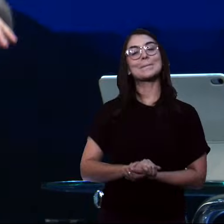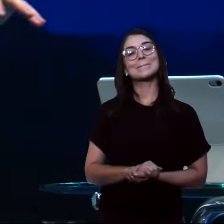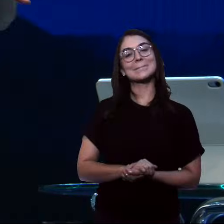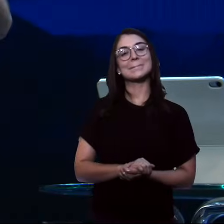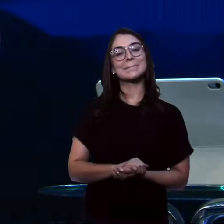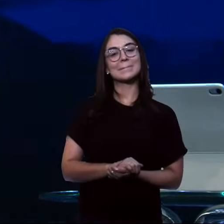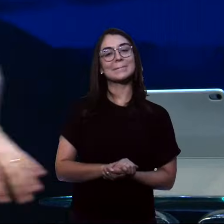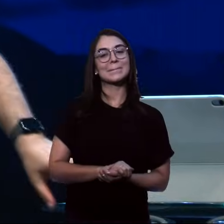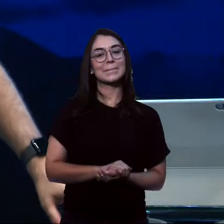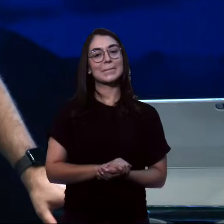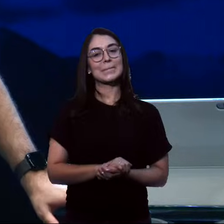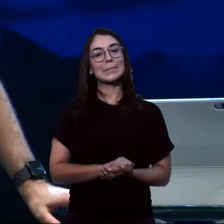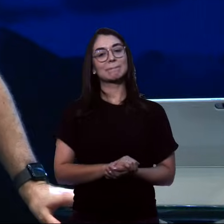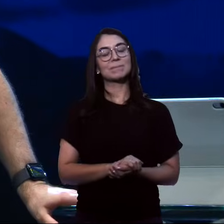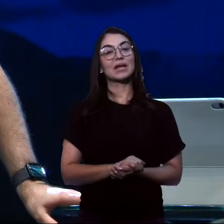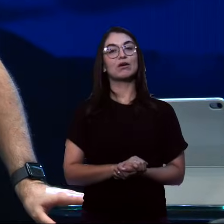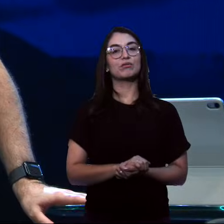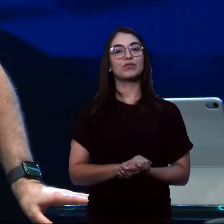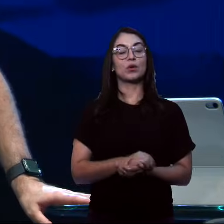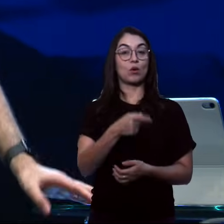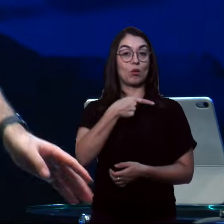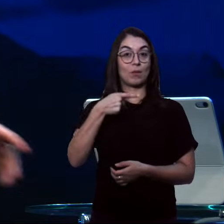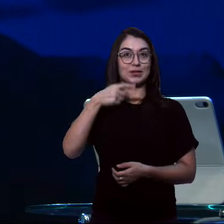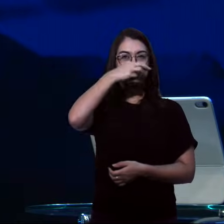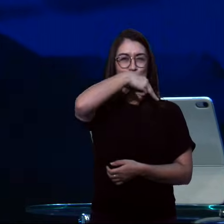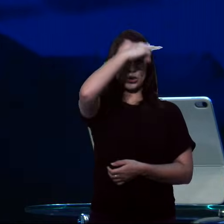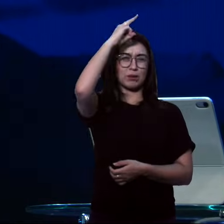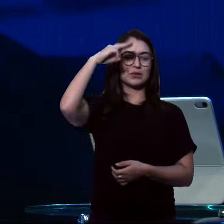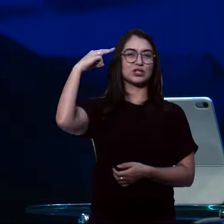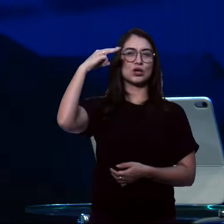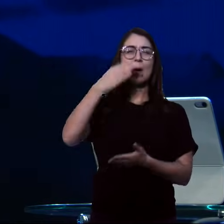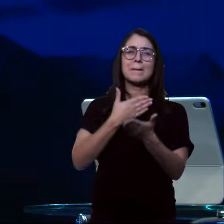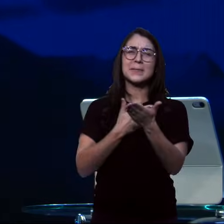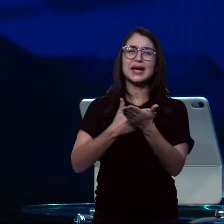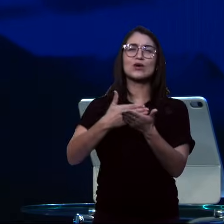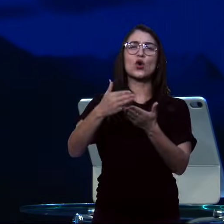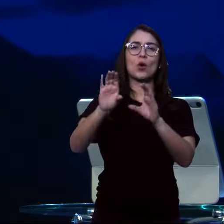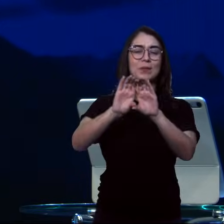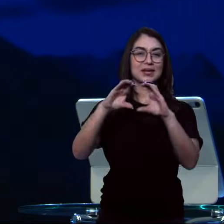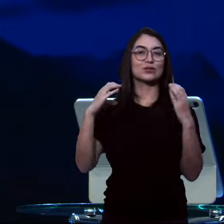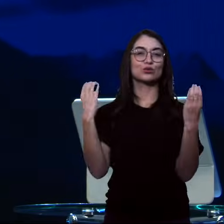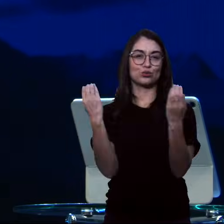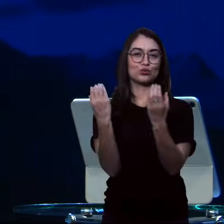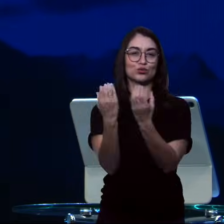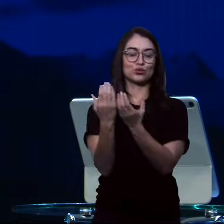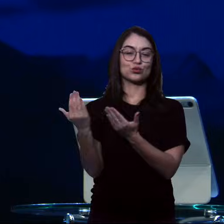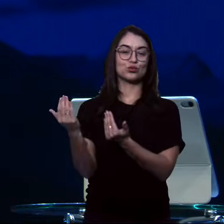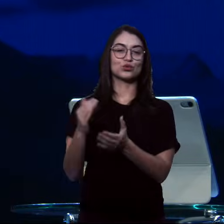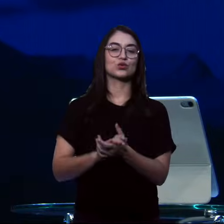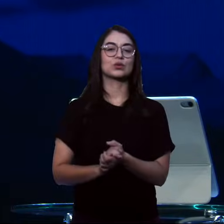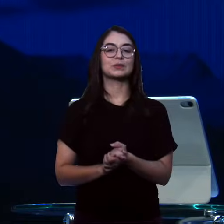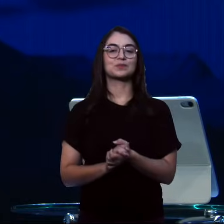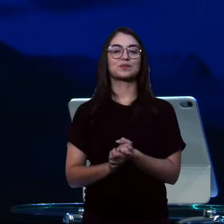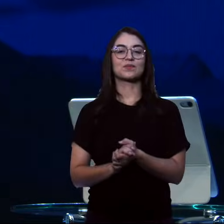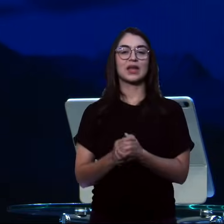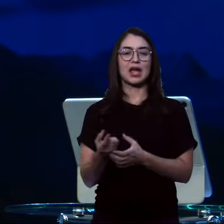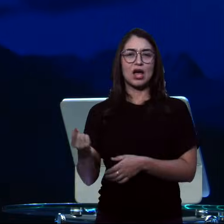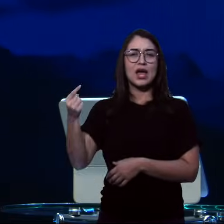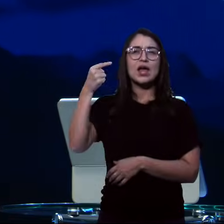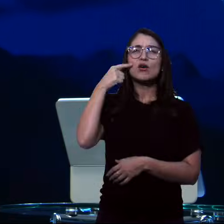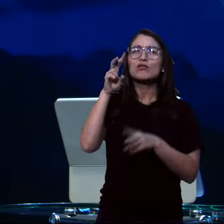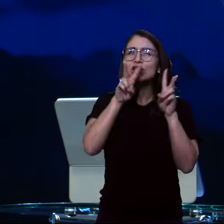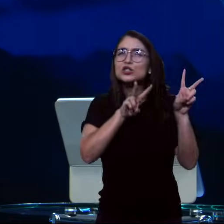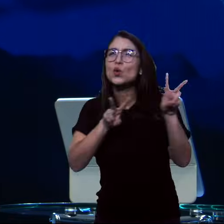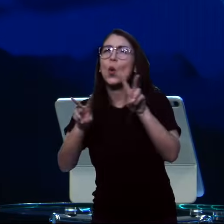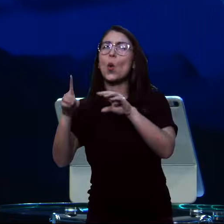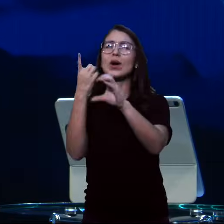uma palavra do pastor Michel na época, no início da conferência Fire, falando assim, eu vejo um dia que vão ter